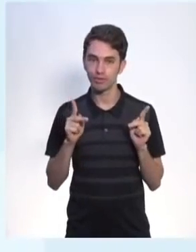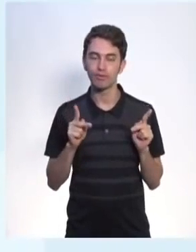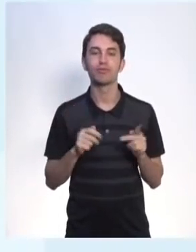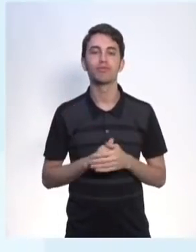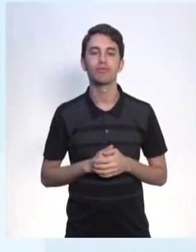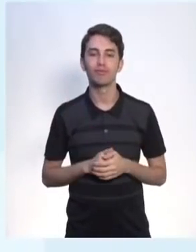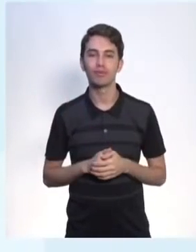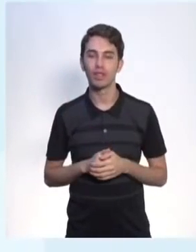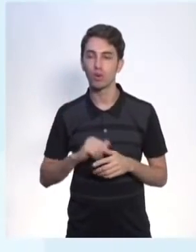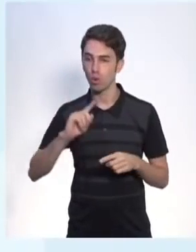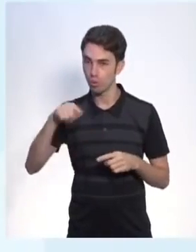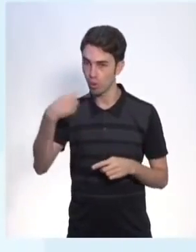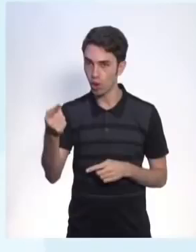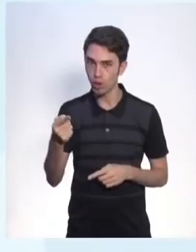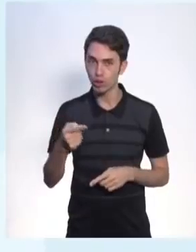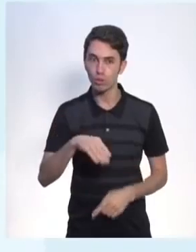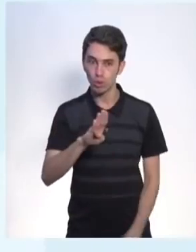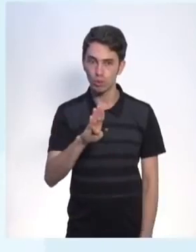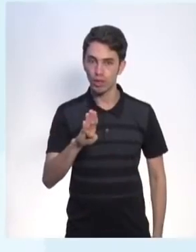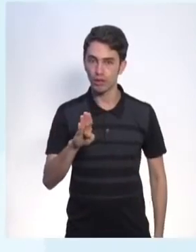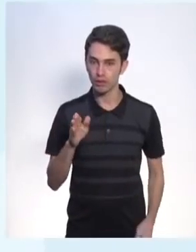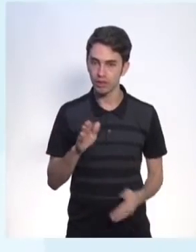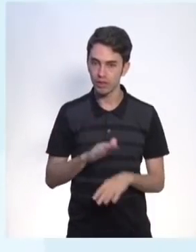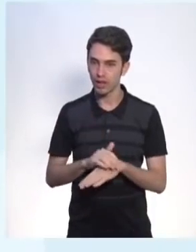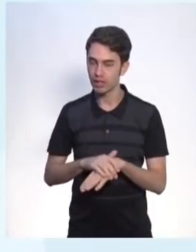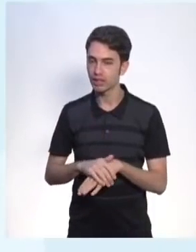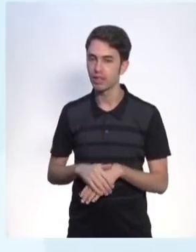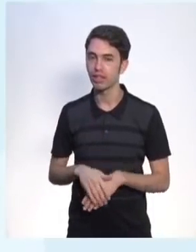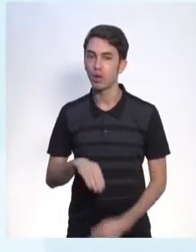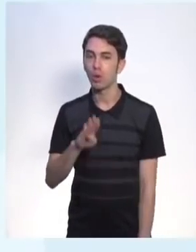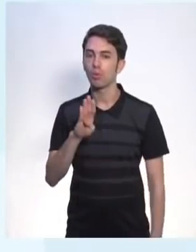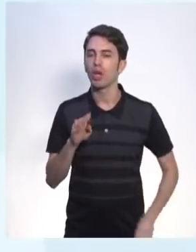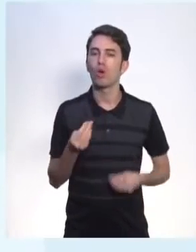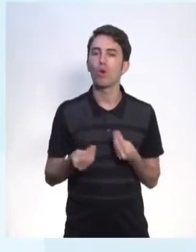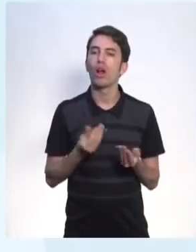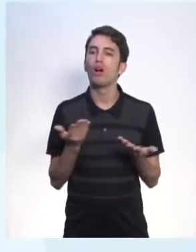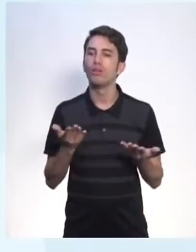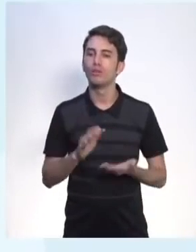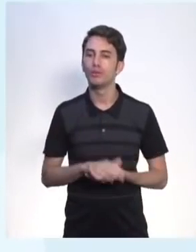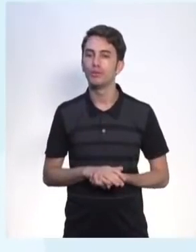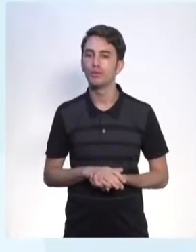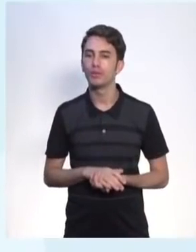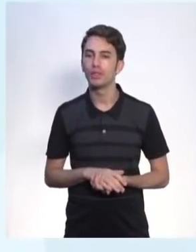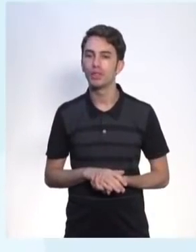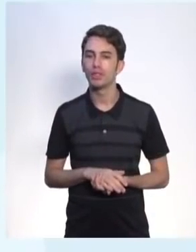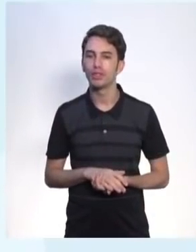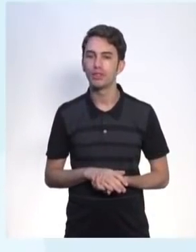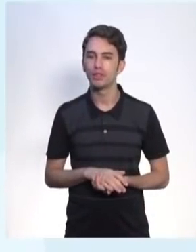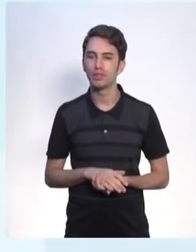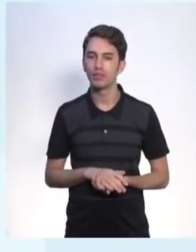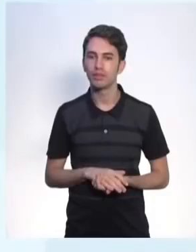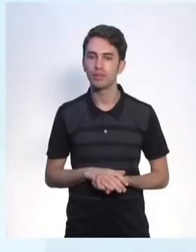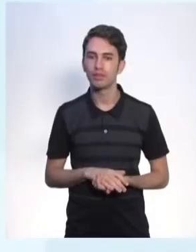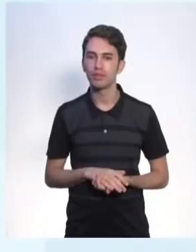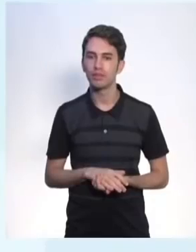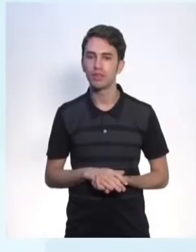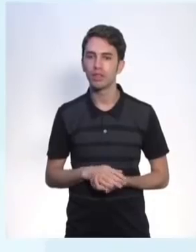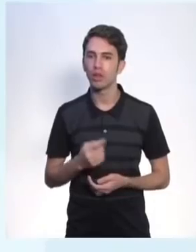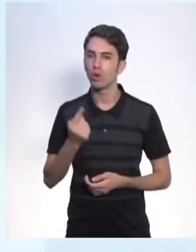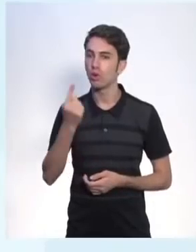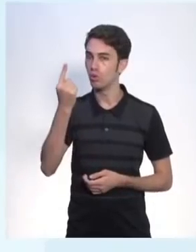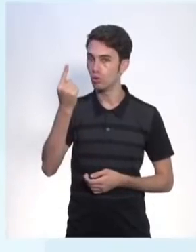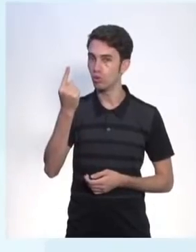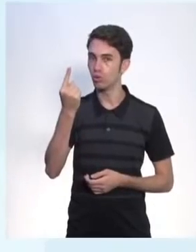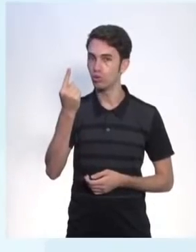Ok. Você faz o próximo? O b? Ó, o b está aqui. Faço sim. Então, o b, qual que é o par ordenado? Você sabe? O b é o 1. O